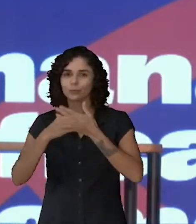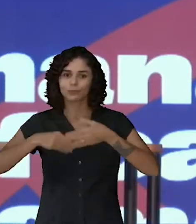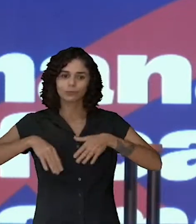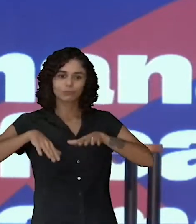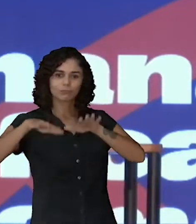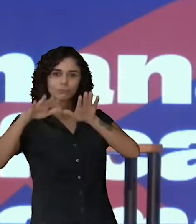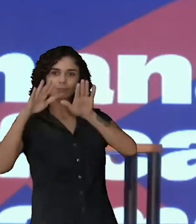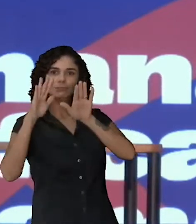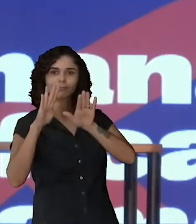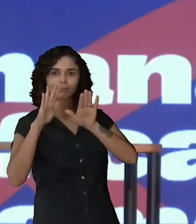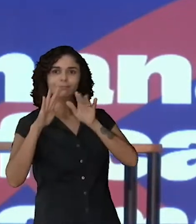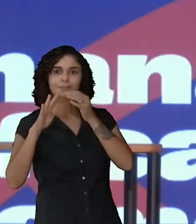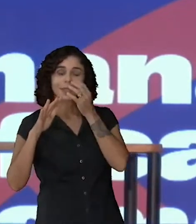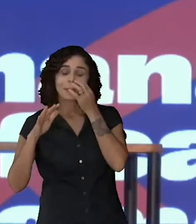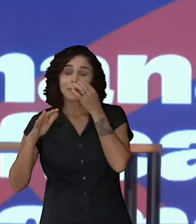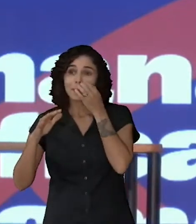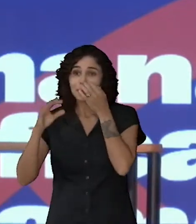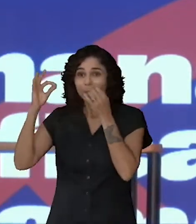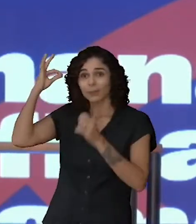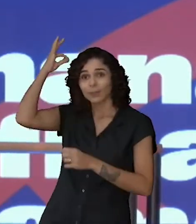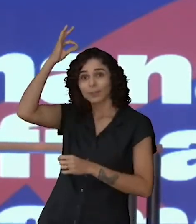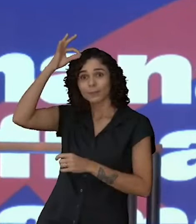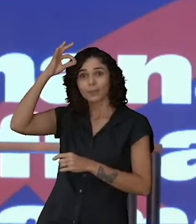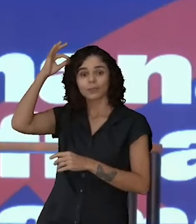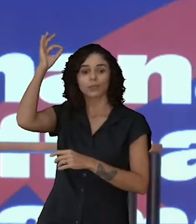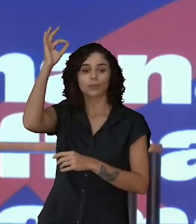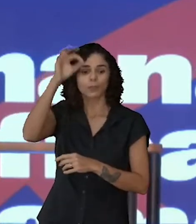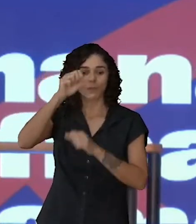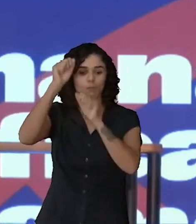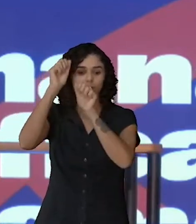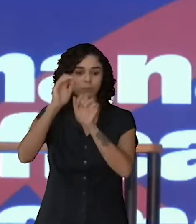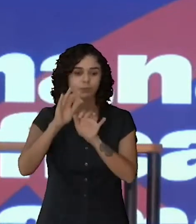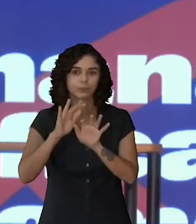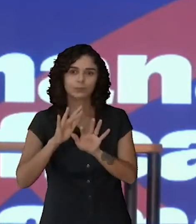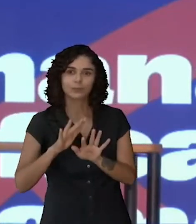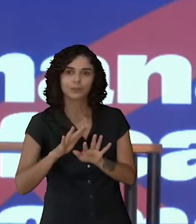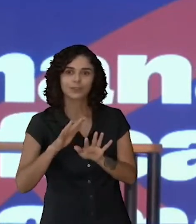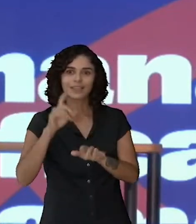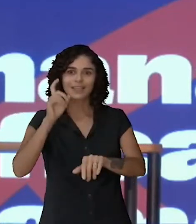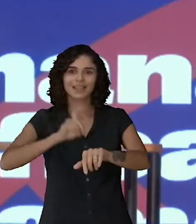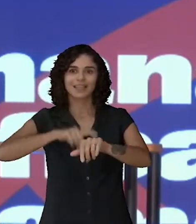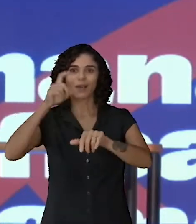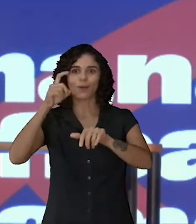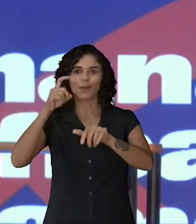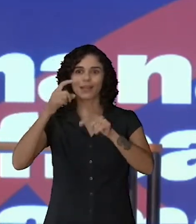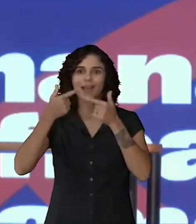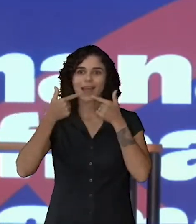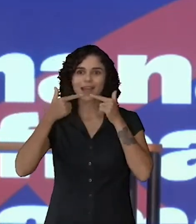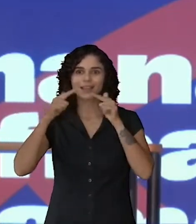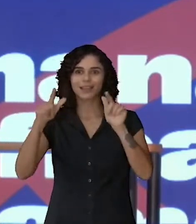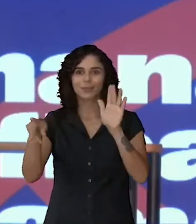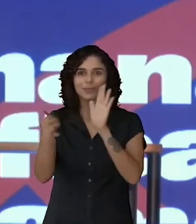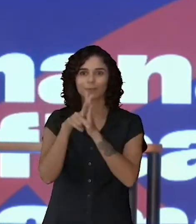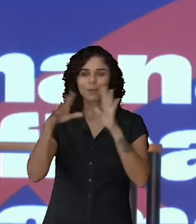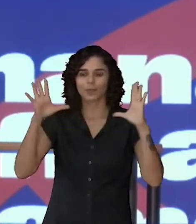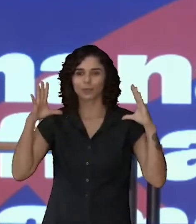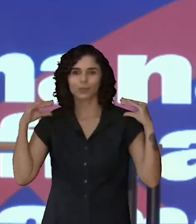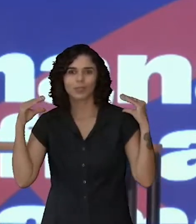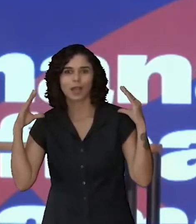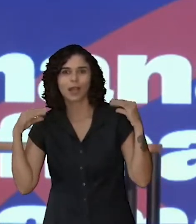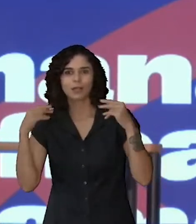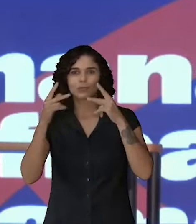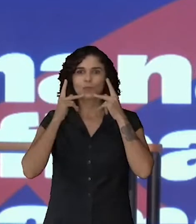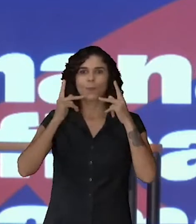e o Espírito Santo veio sobre eles, e falaram em línguas, e profetizaram, e eram